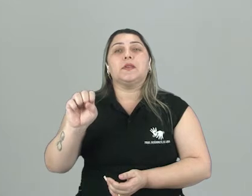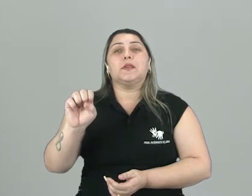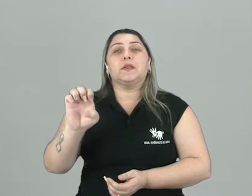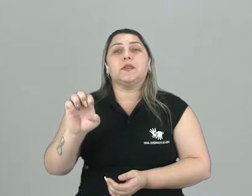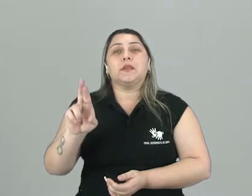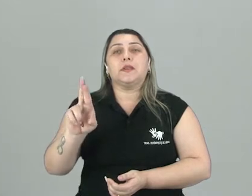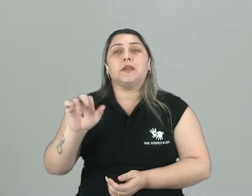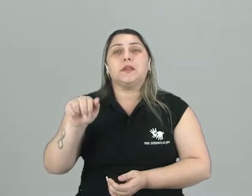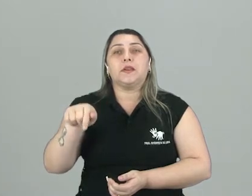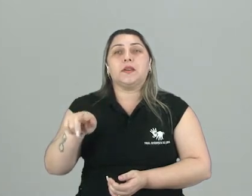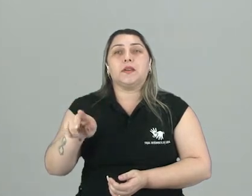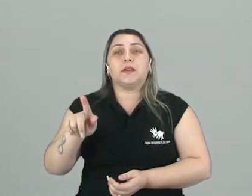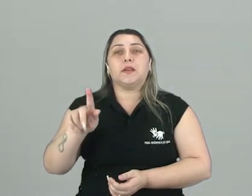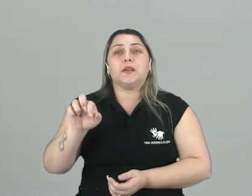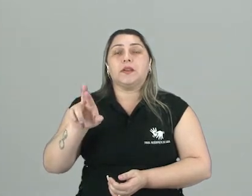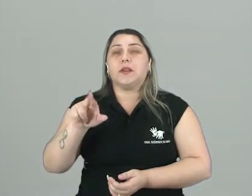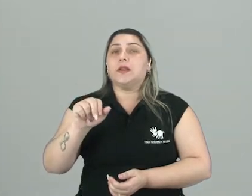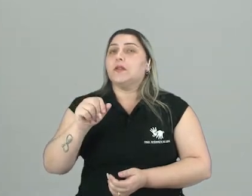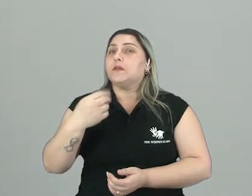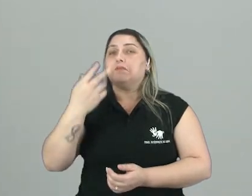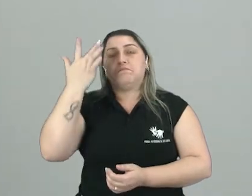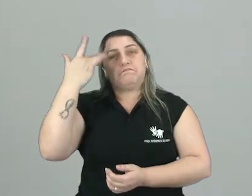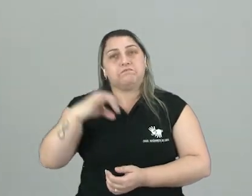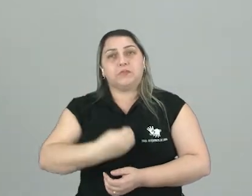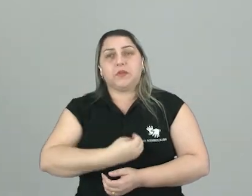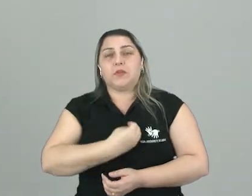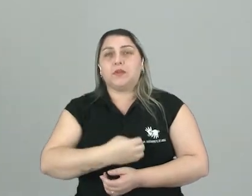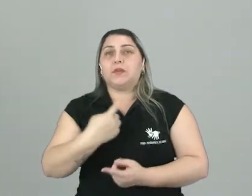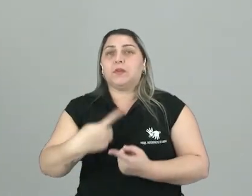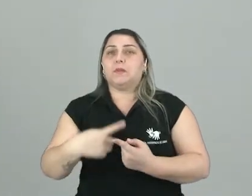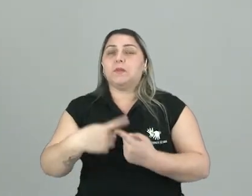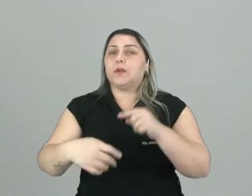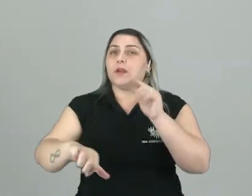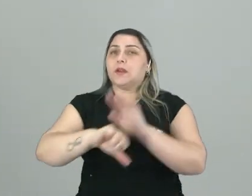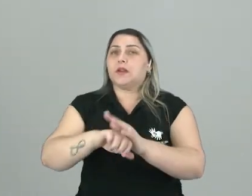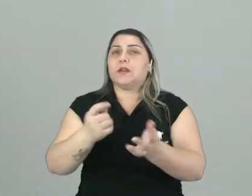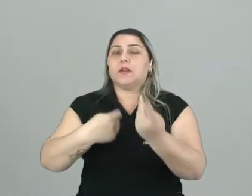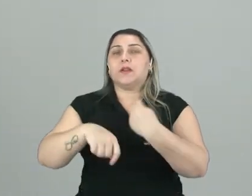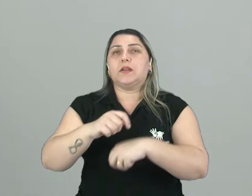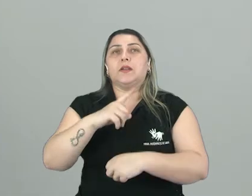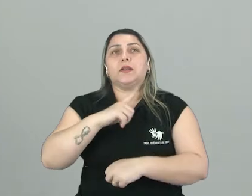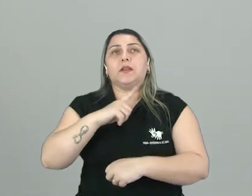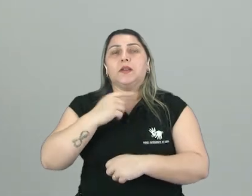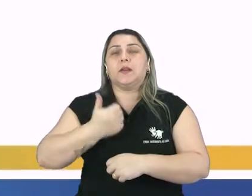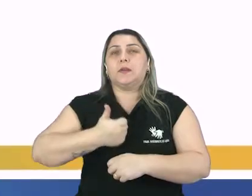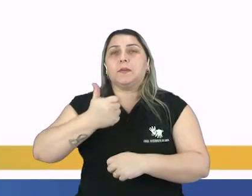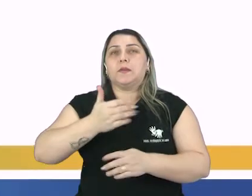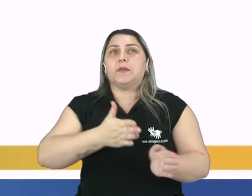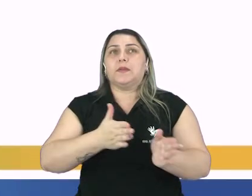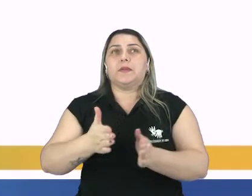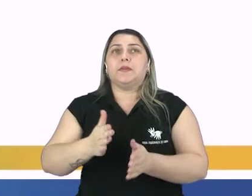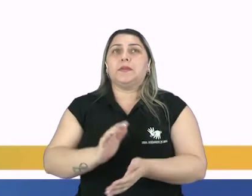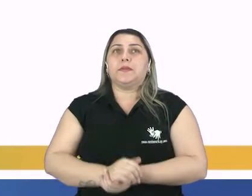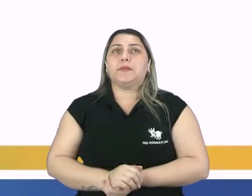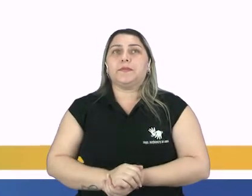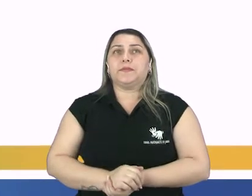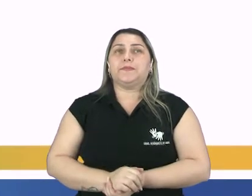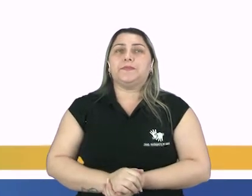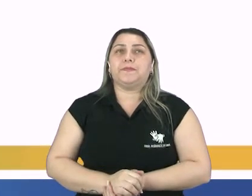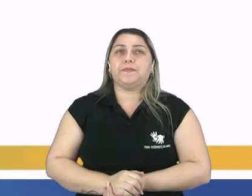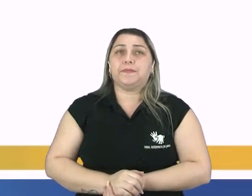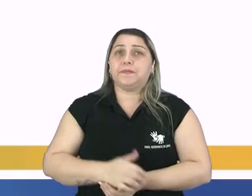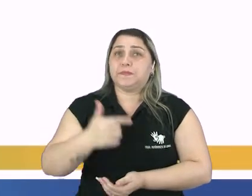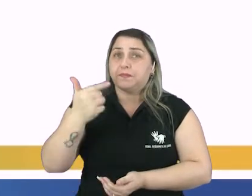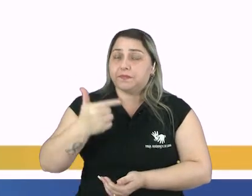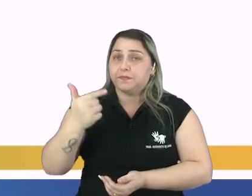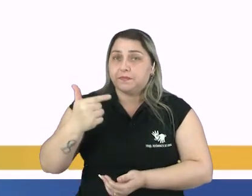ficam sem ter muito para onde ir, onde viver, o que fazer, certo? E aí a gente tem o primeiro ciclo da borracha. E aí vamos ver um pouquinho do